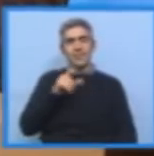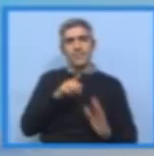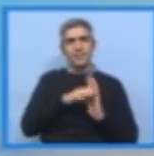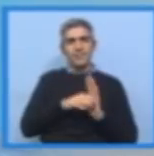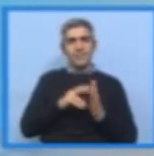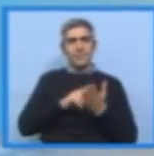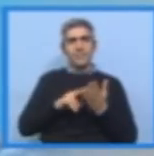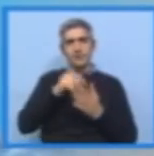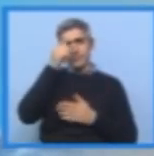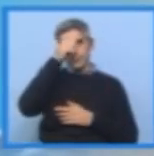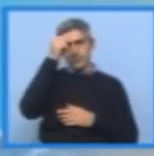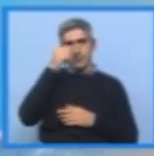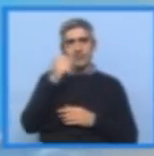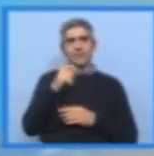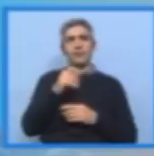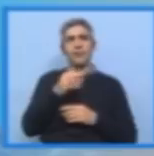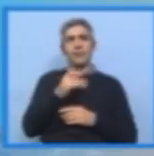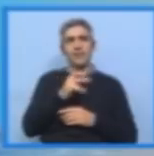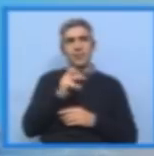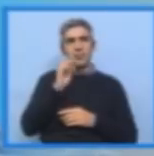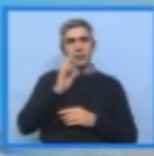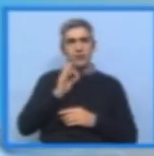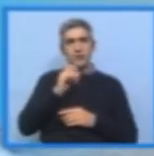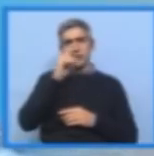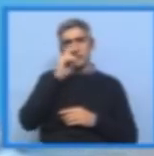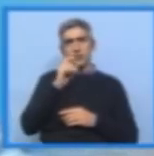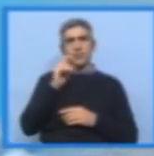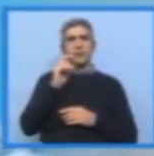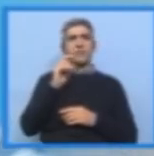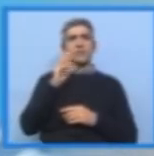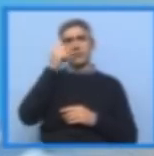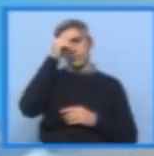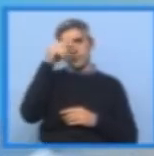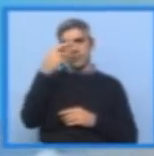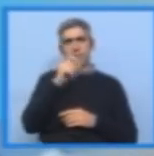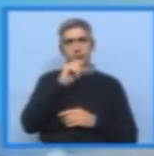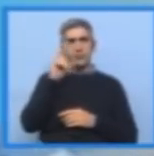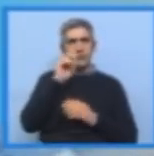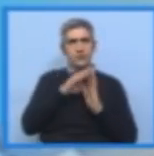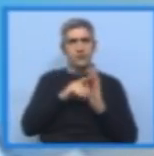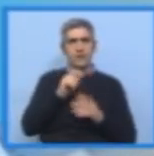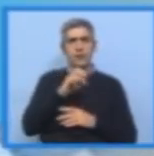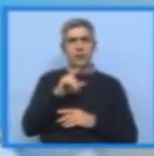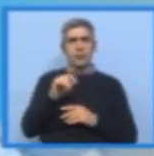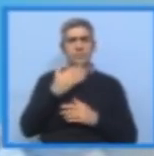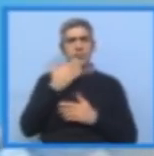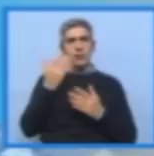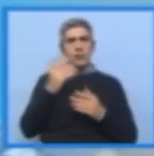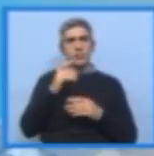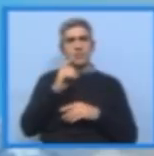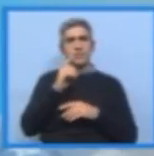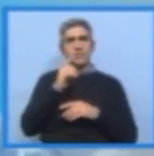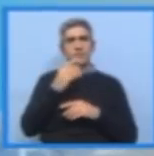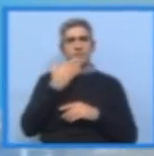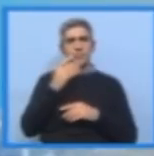programa, a liturgia do domingo, solenidade da Epifania do Senhor. Lembro que domingo pode escutar também o programa Eclésia logo pela manhã, a partir das